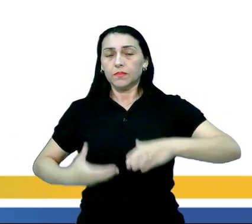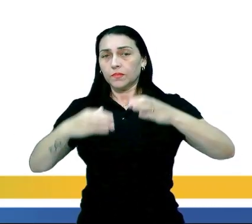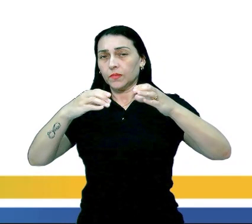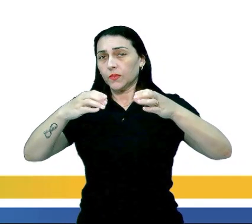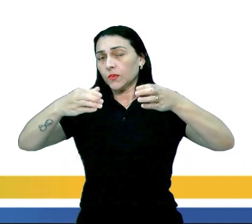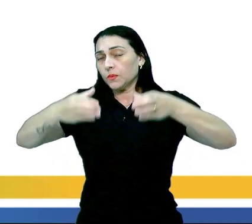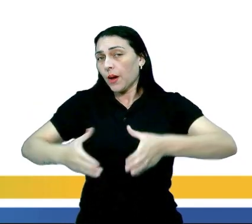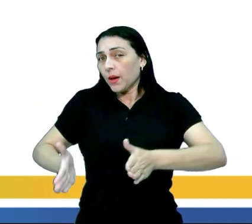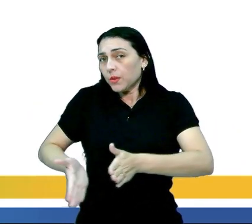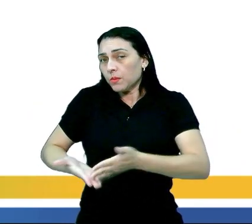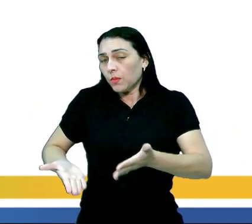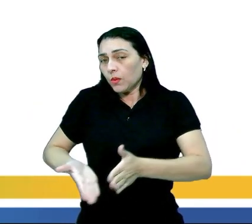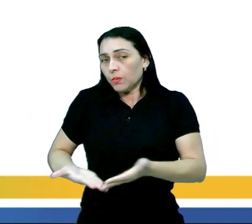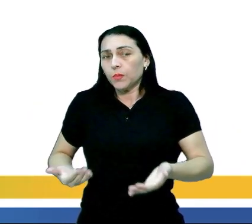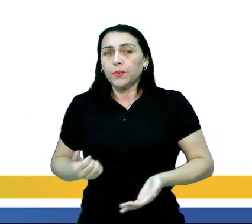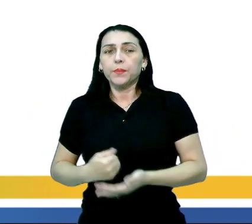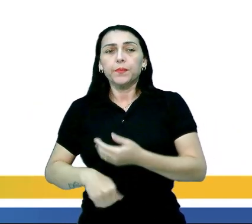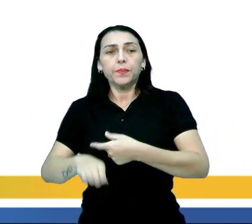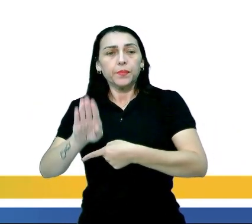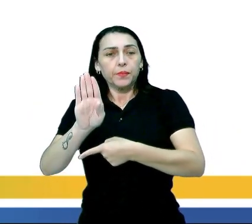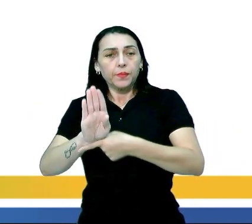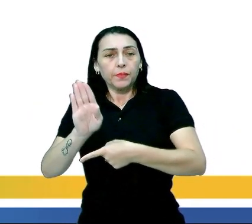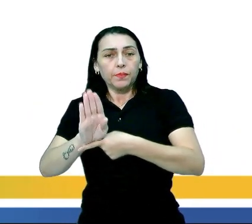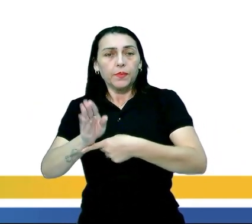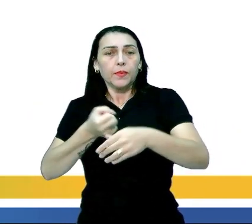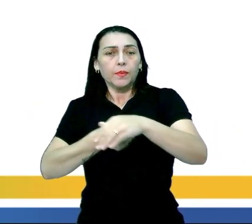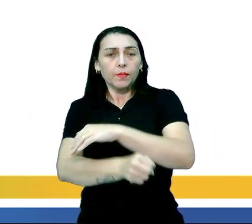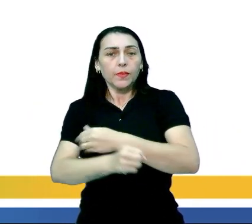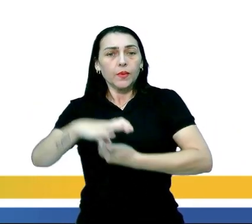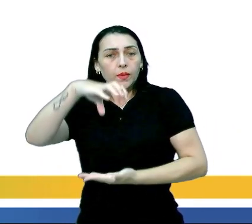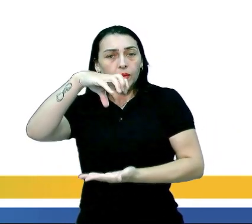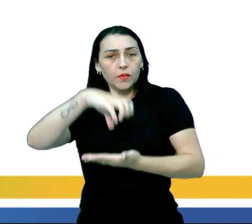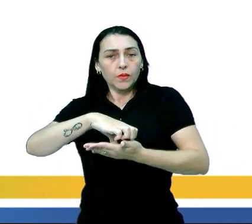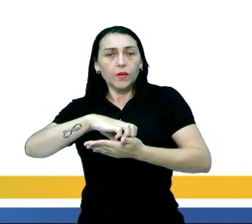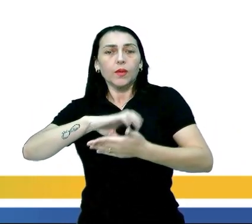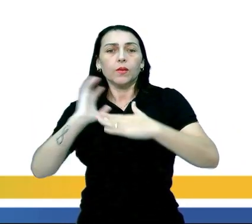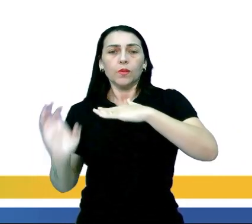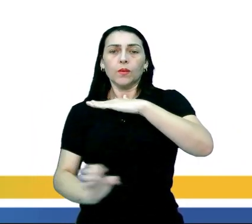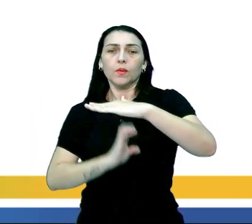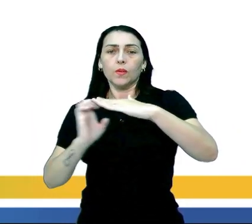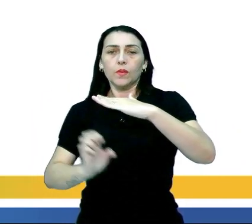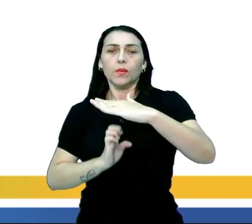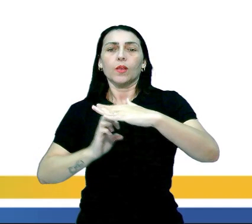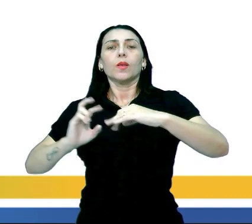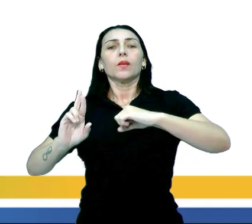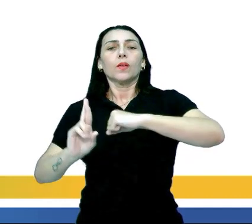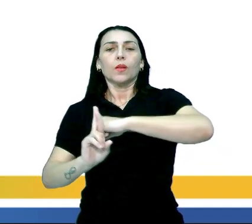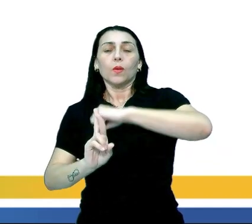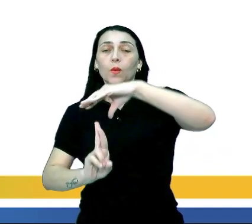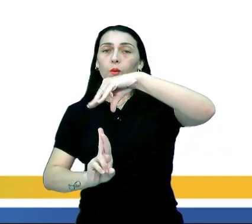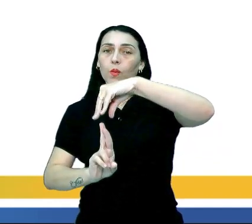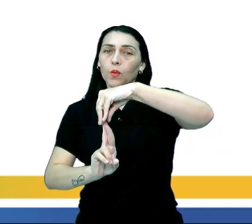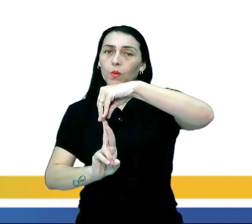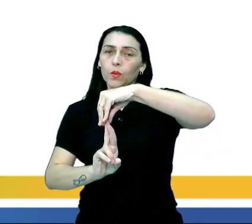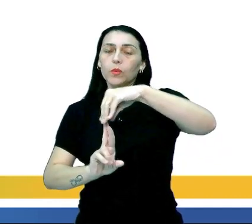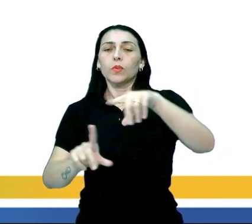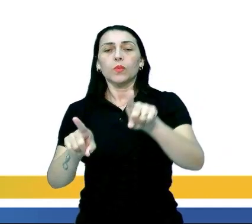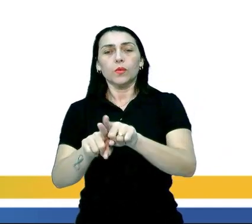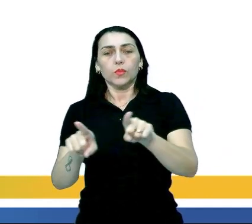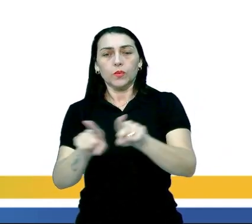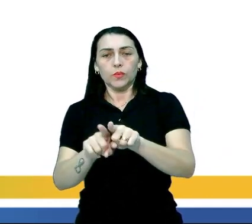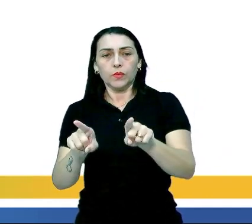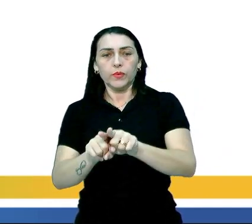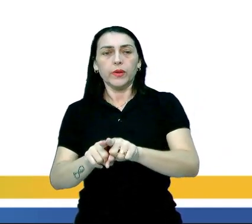Qualificação dos serviços públicos em bairros periféricos. B. Implantação de centros comerciais